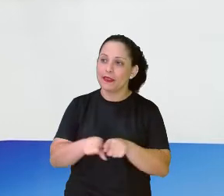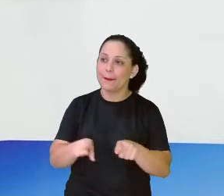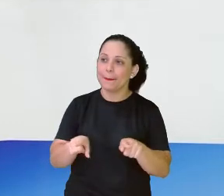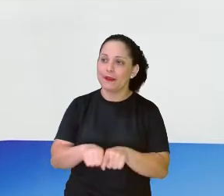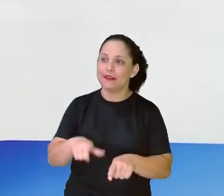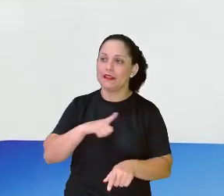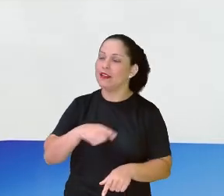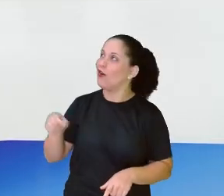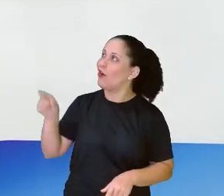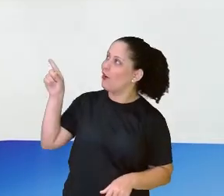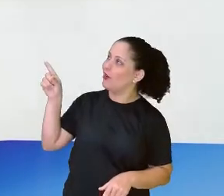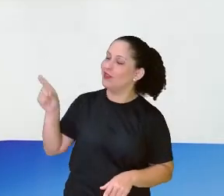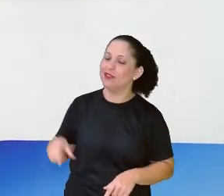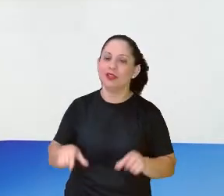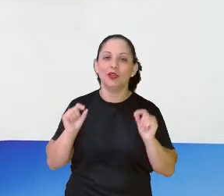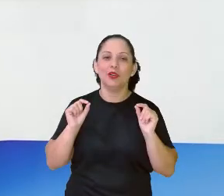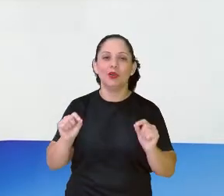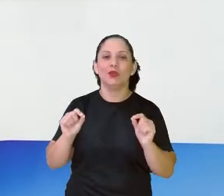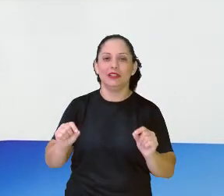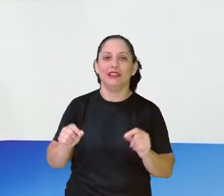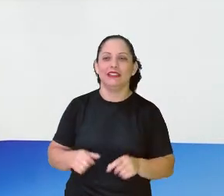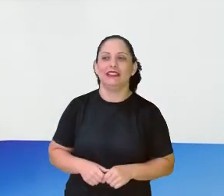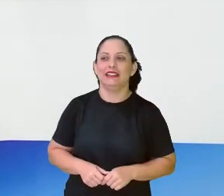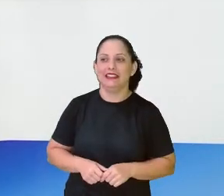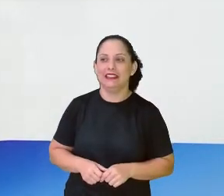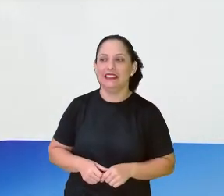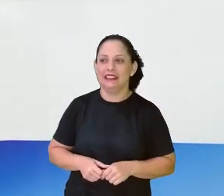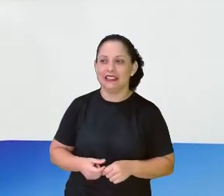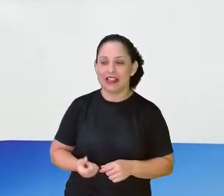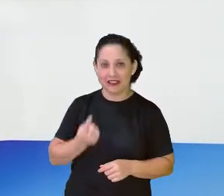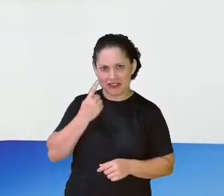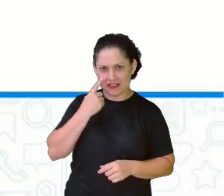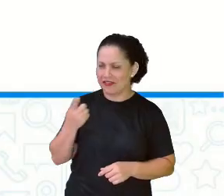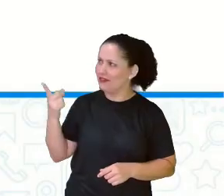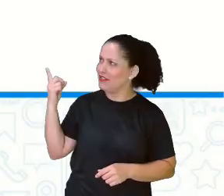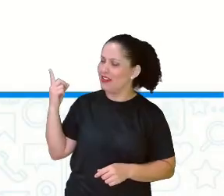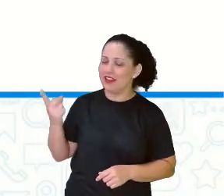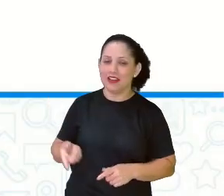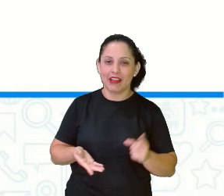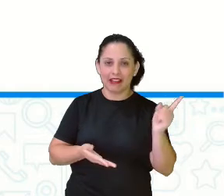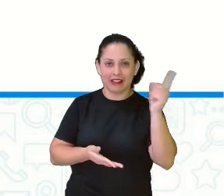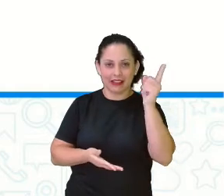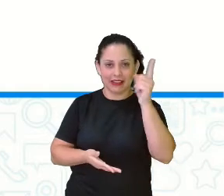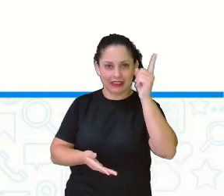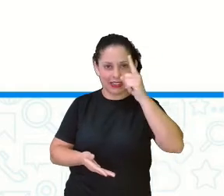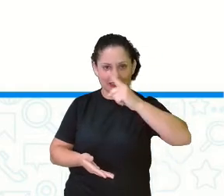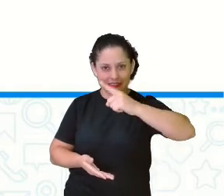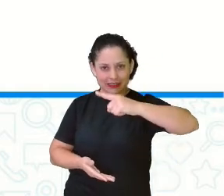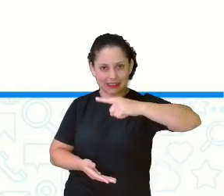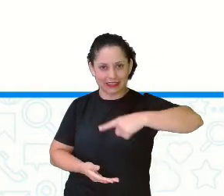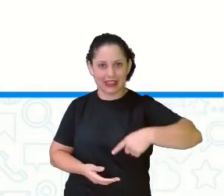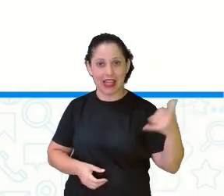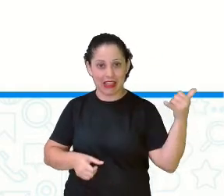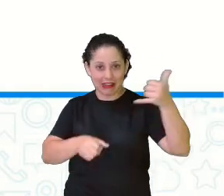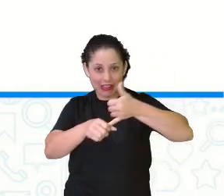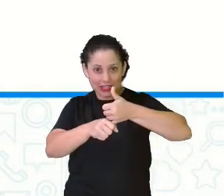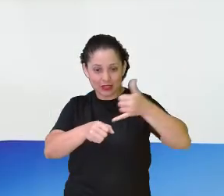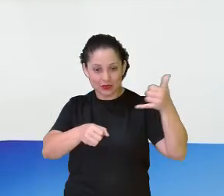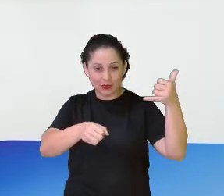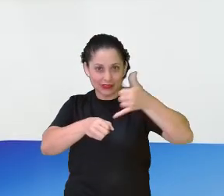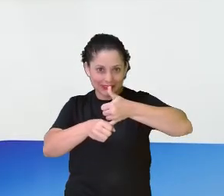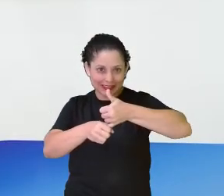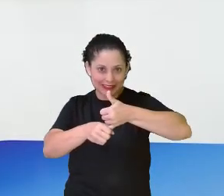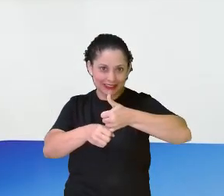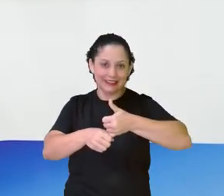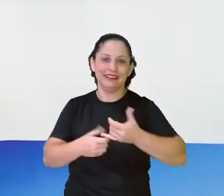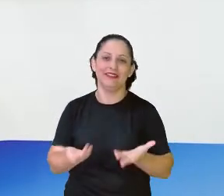né, onde o filho chora e a mãe não vê, no tanque de combustível, minha gente, pelo amor de